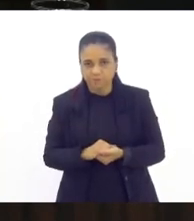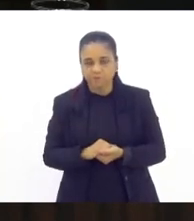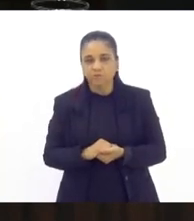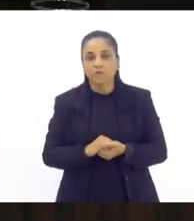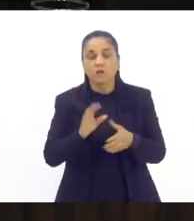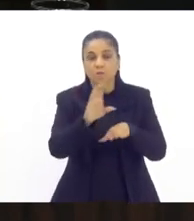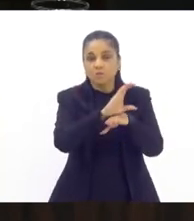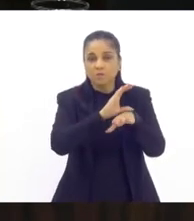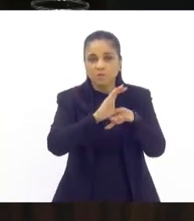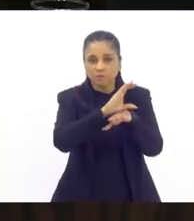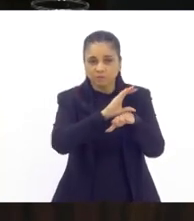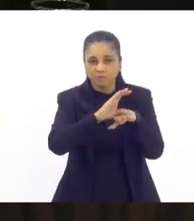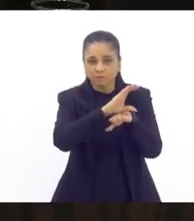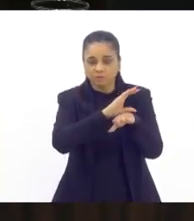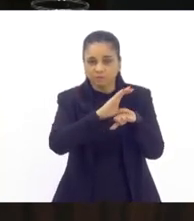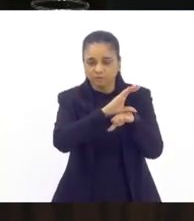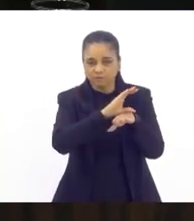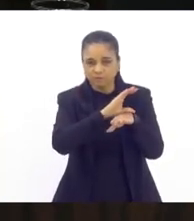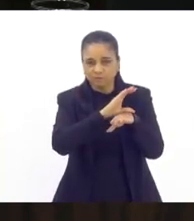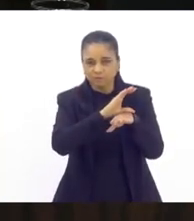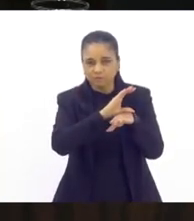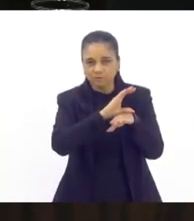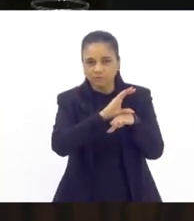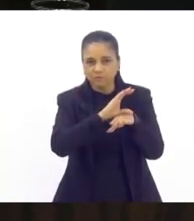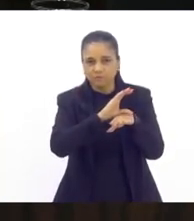Pela Constituição,